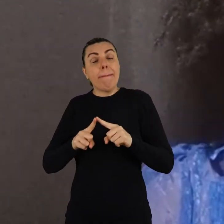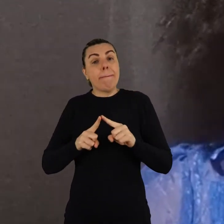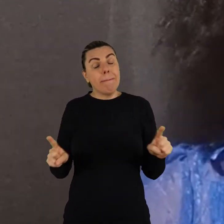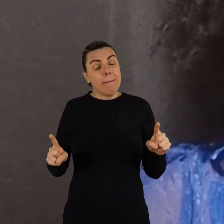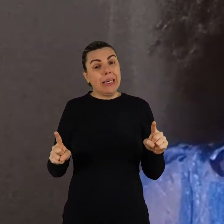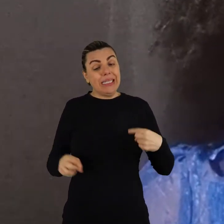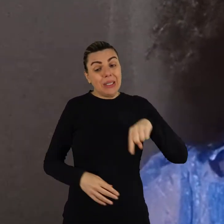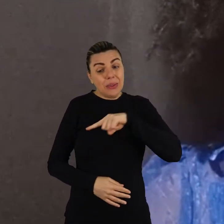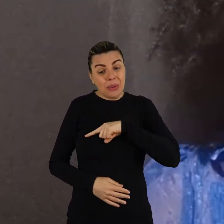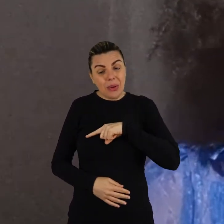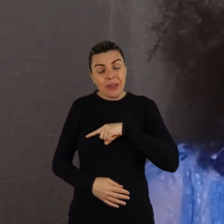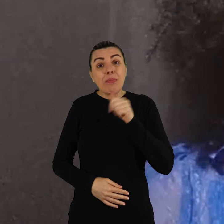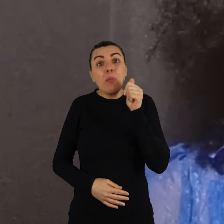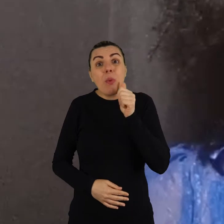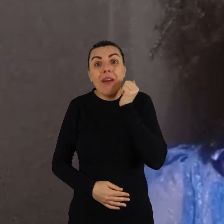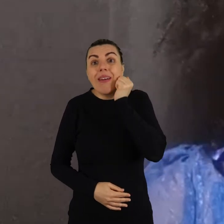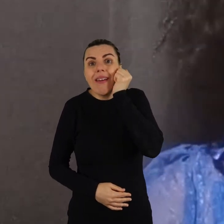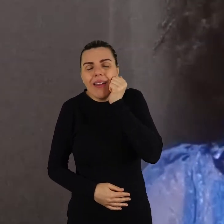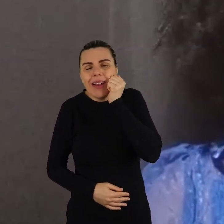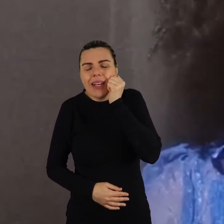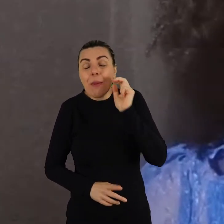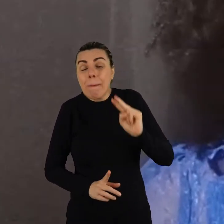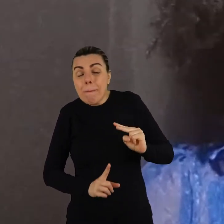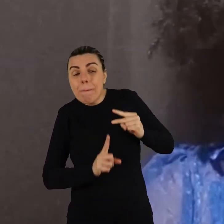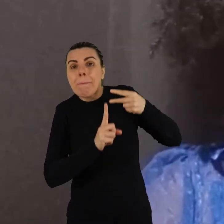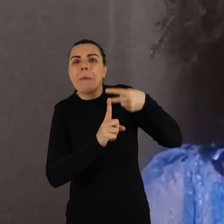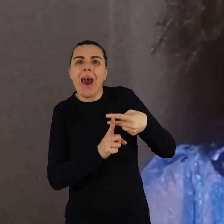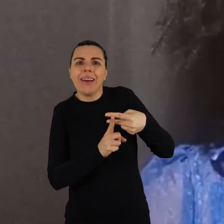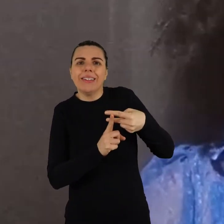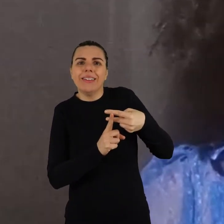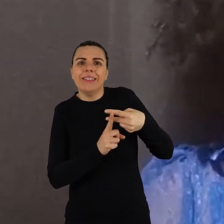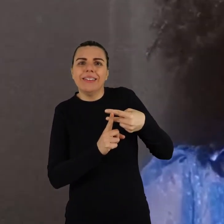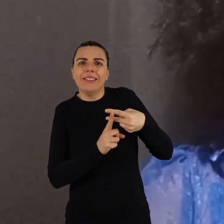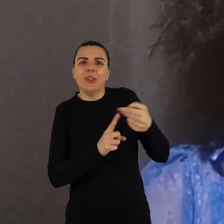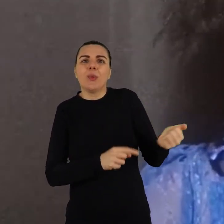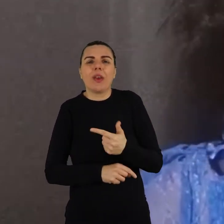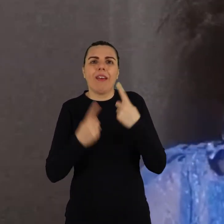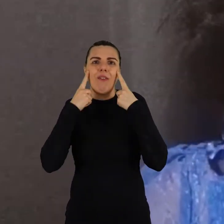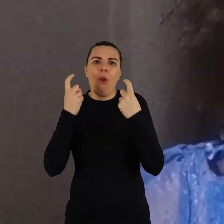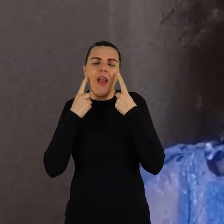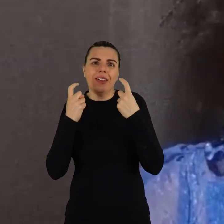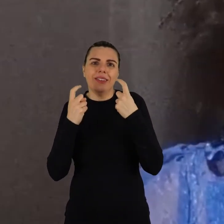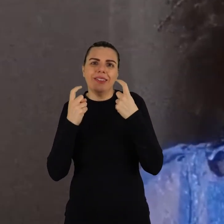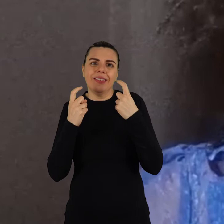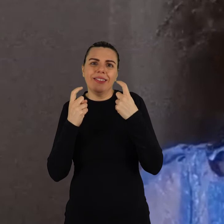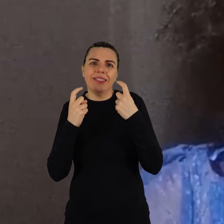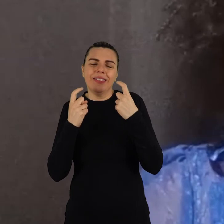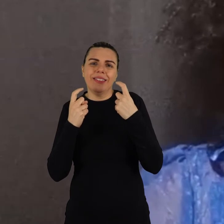Mas nós, mulheres negras, temos mais uma carga além da violência contra a